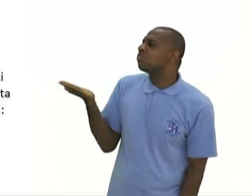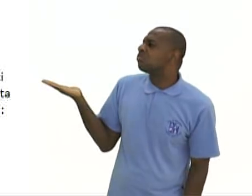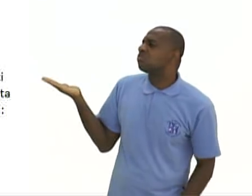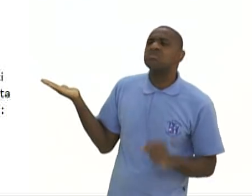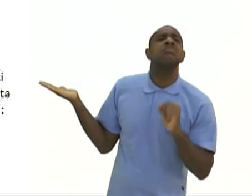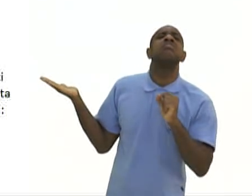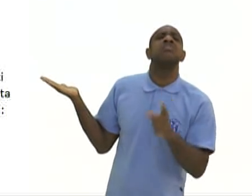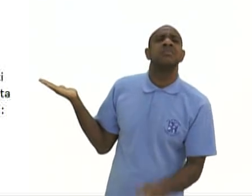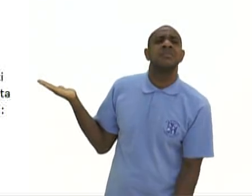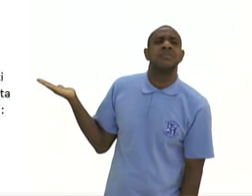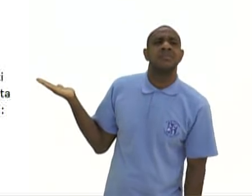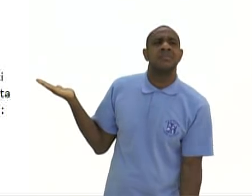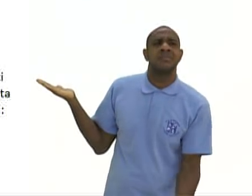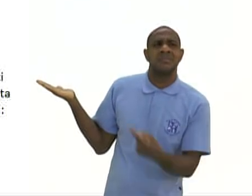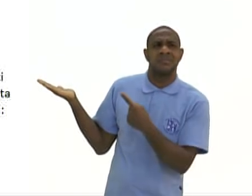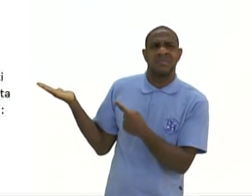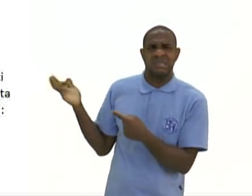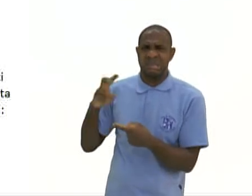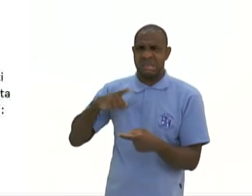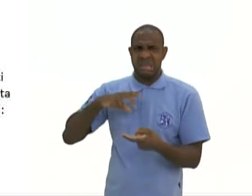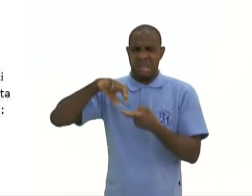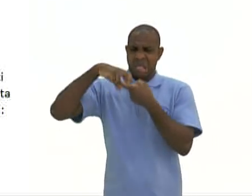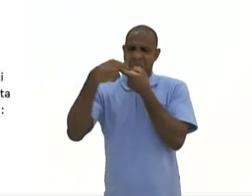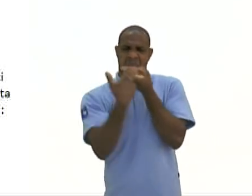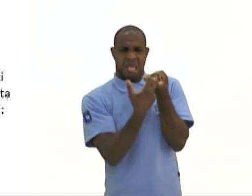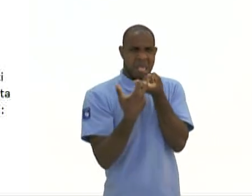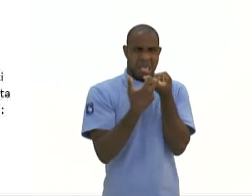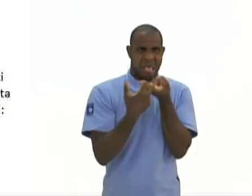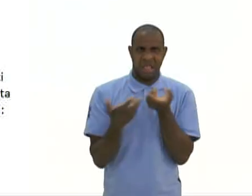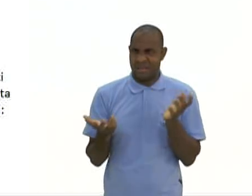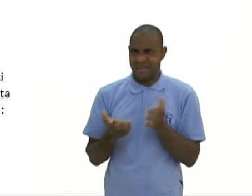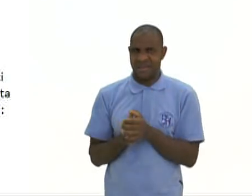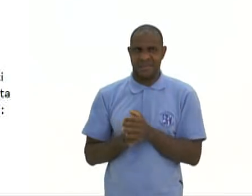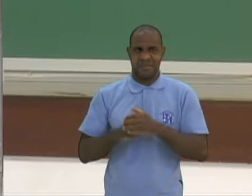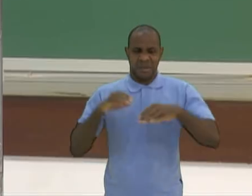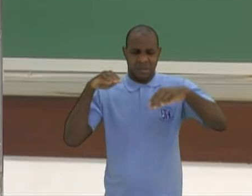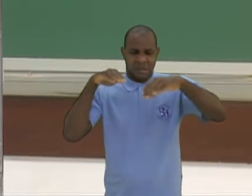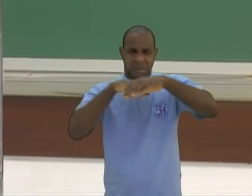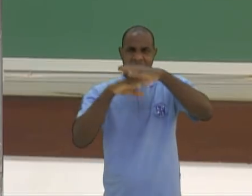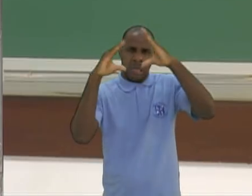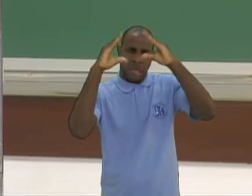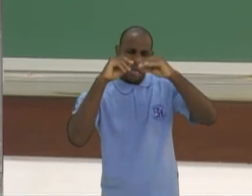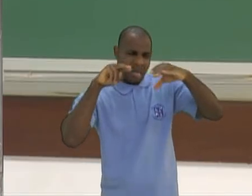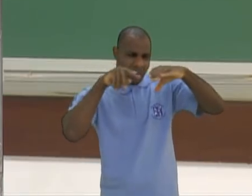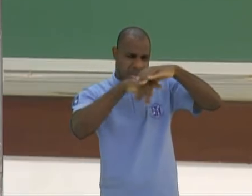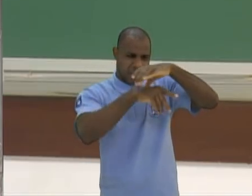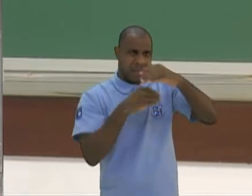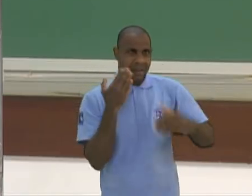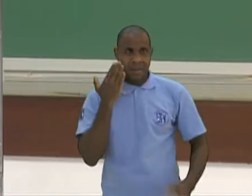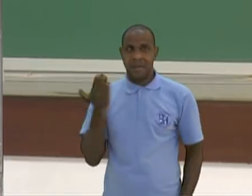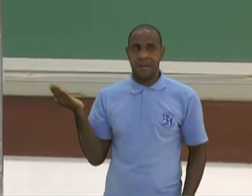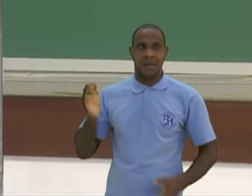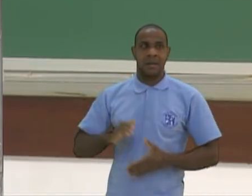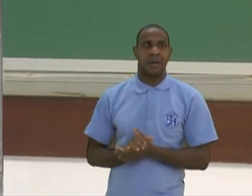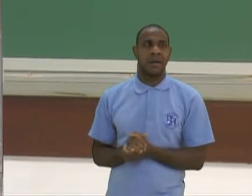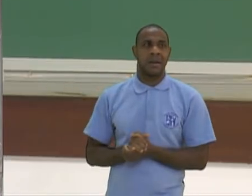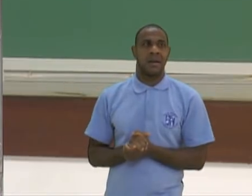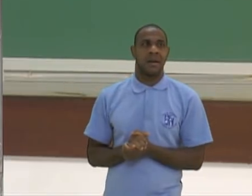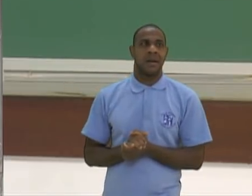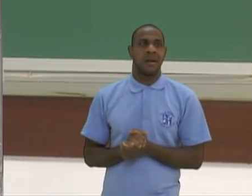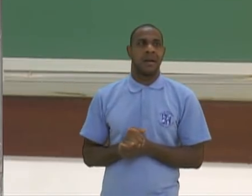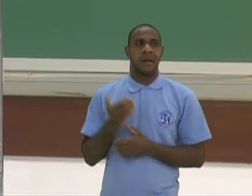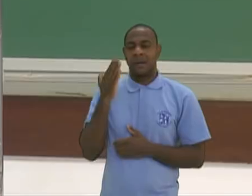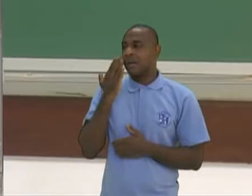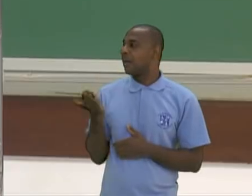Professor, não sei não, mas deve ter uns morcegos aí, né? É o Bate-Caverna? Não, não é. Para, professor, tá bom, parei. Tá